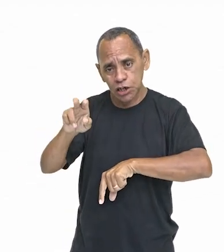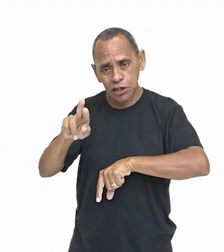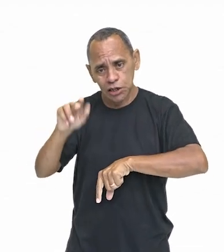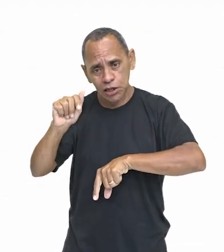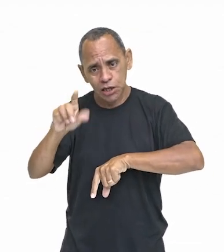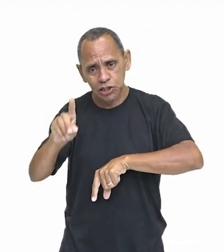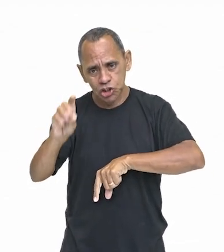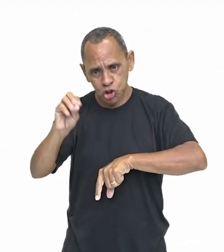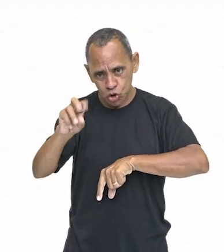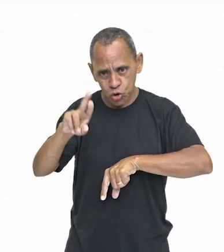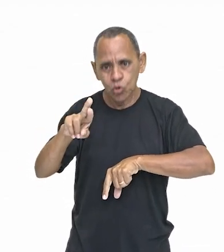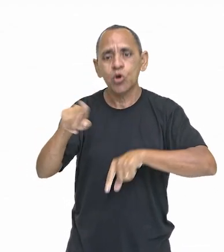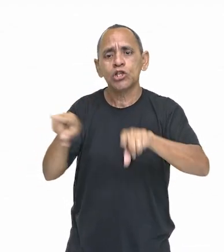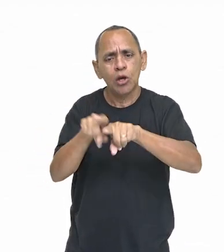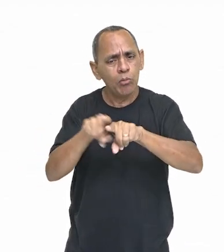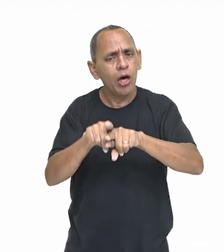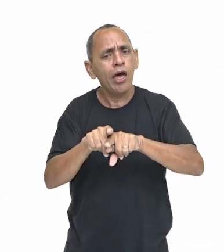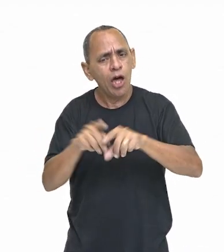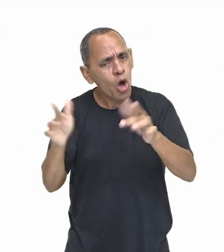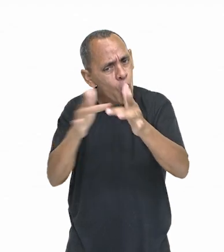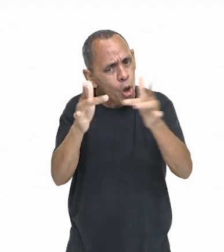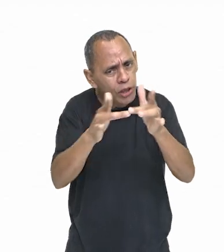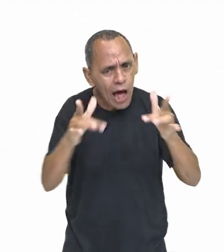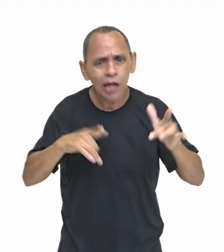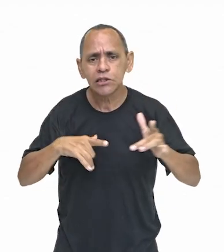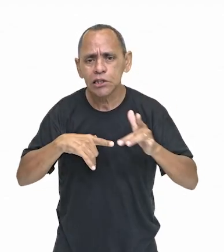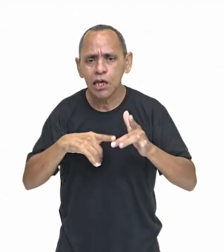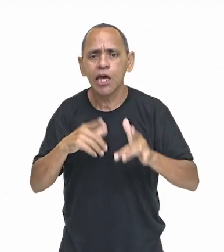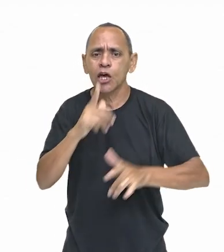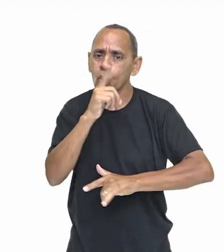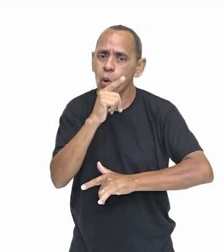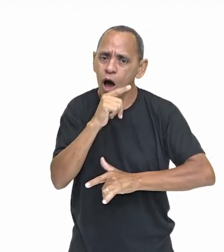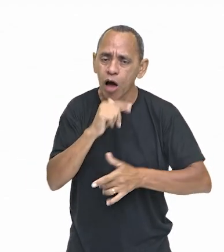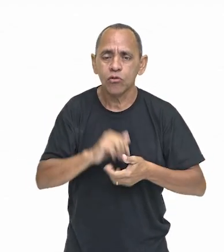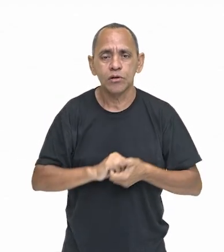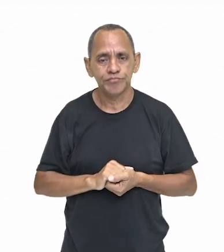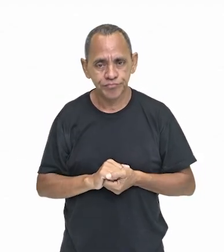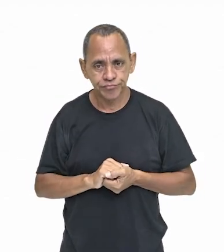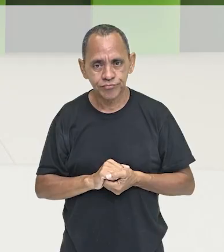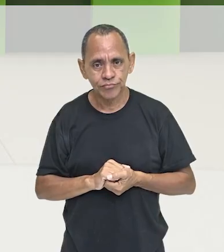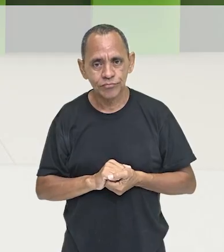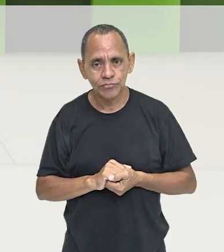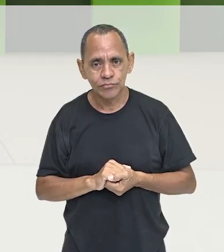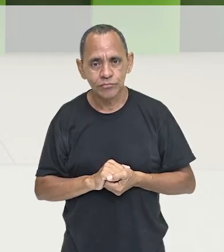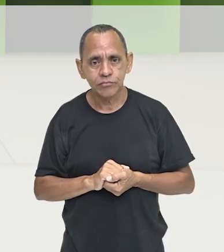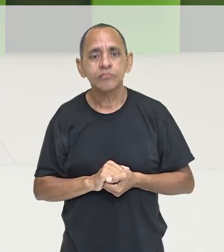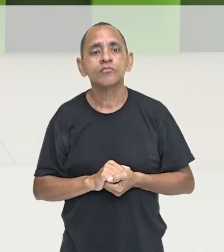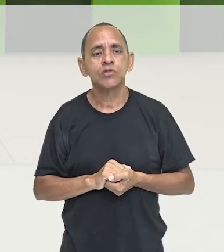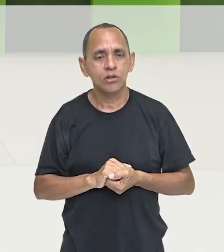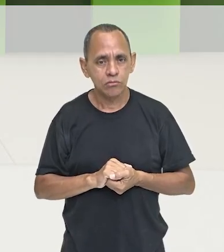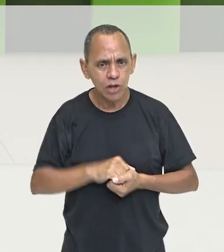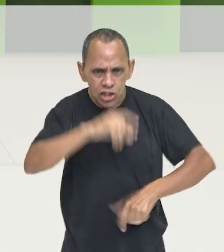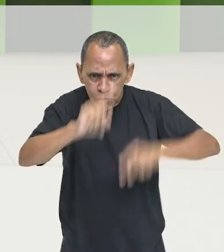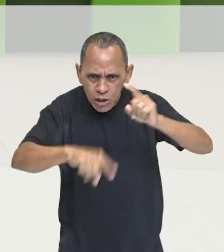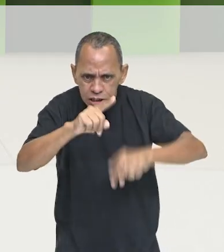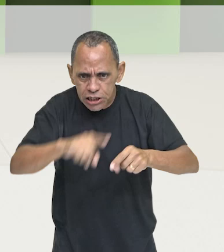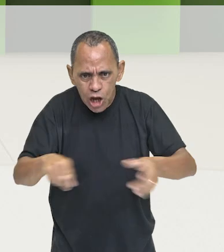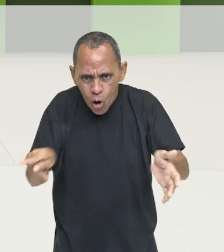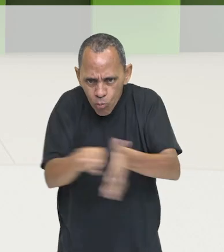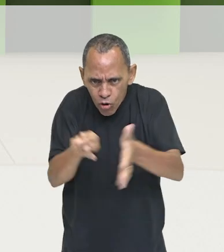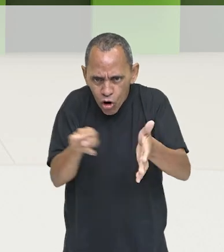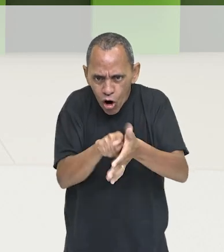contato direto lá com a força da água, e tem os geradores também. Esses geradores é que vão transformar essa energia mecânica em